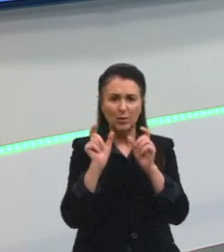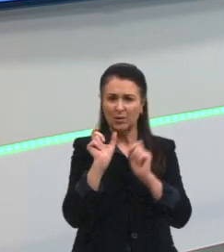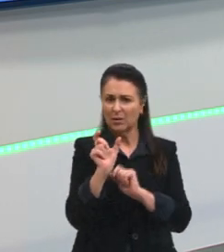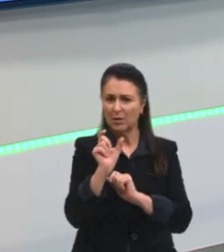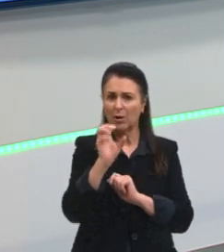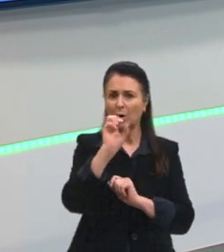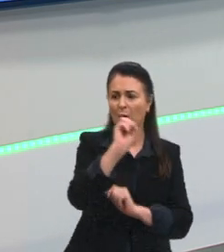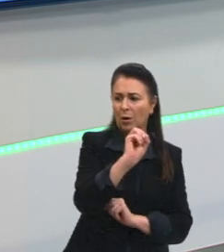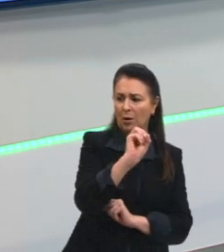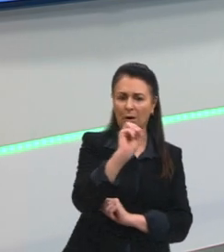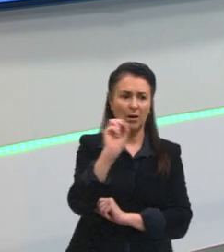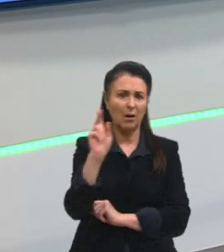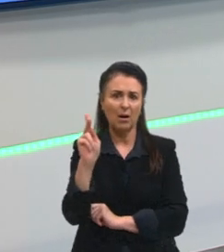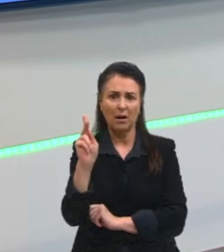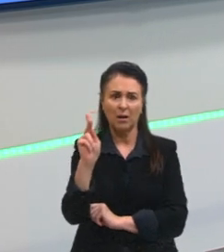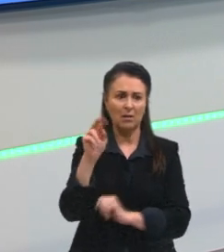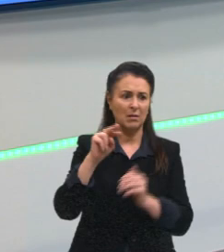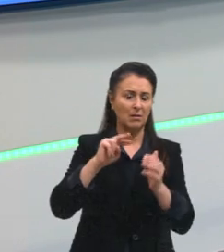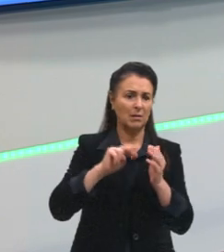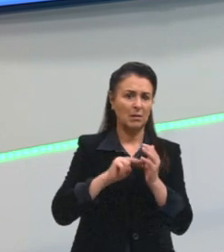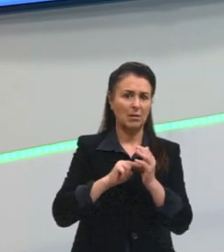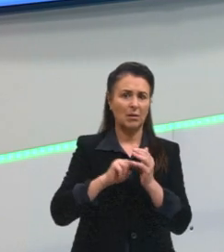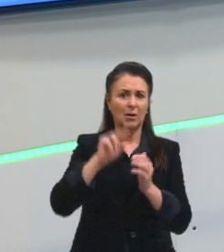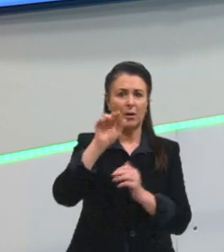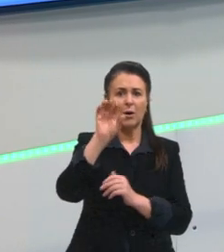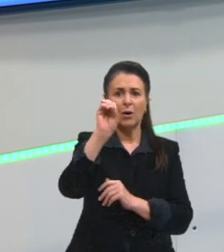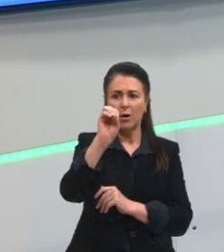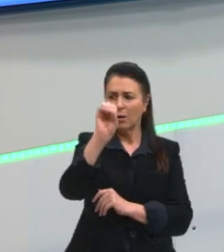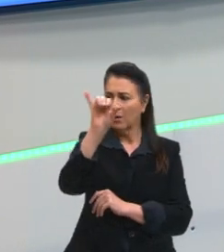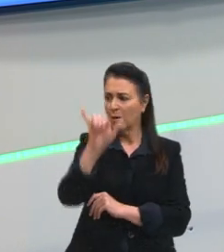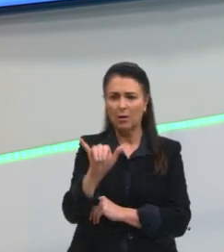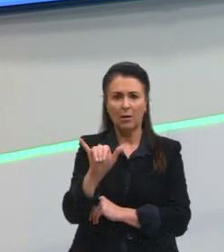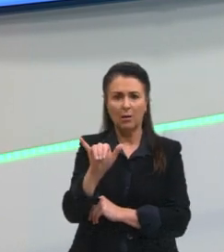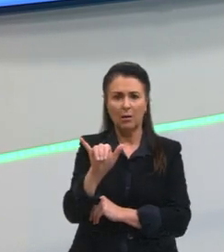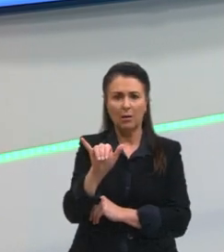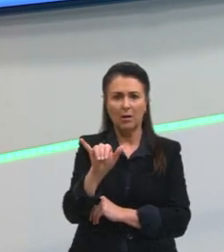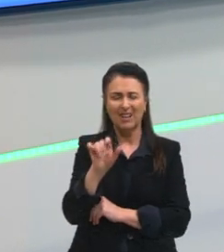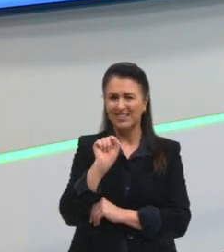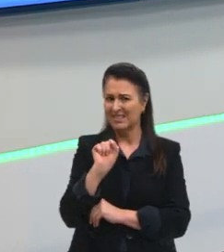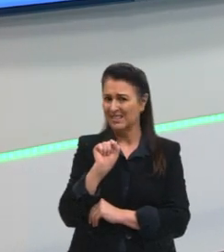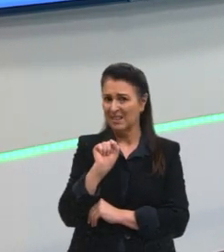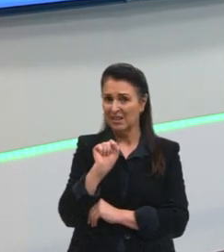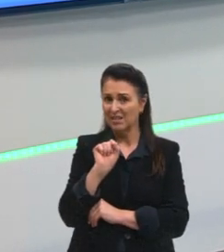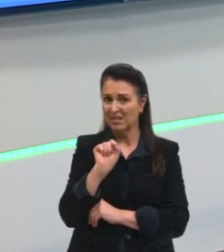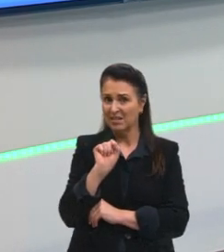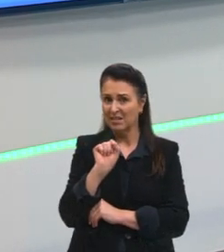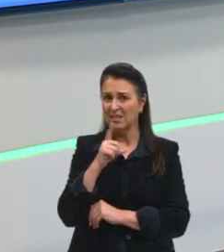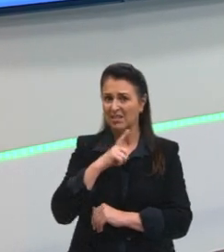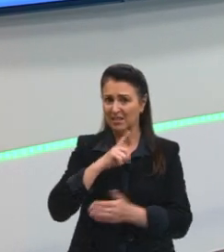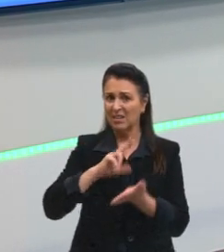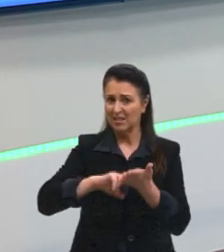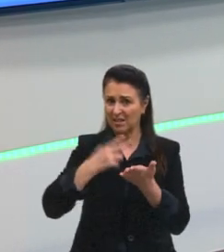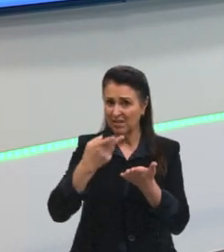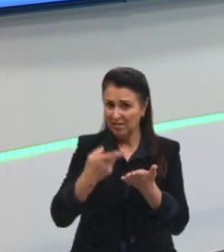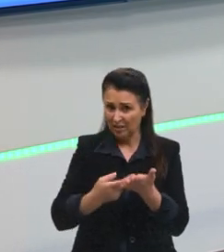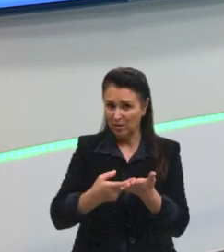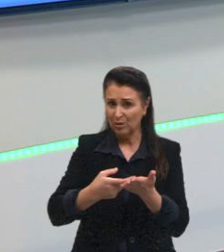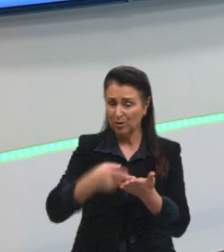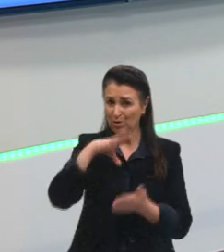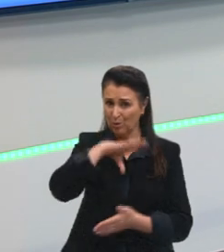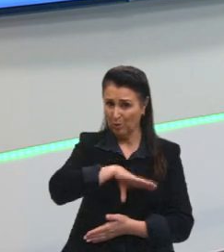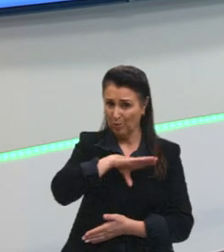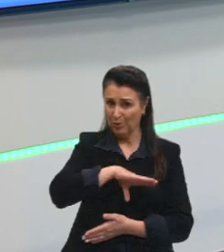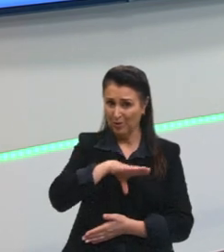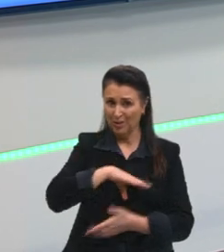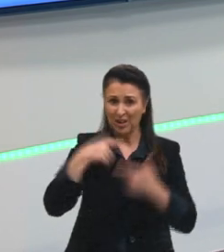ok a y será que significado está traduzido corretamente para o português